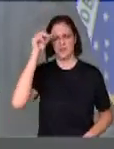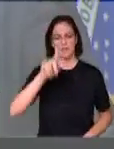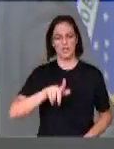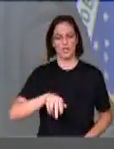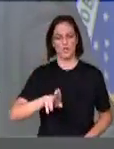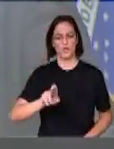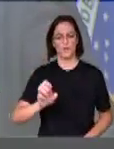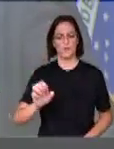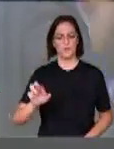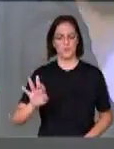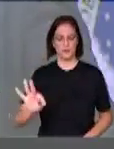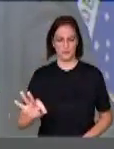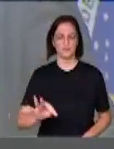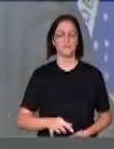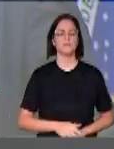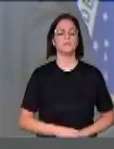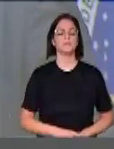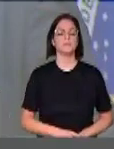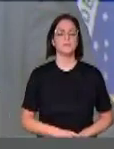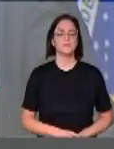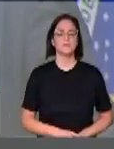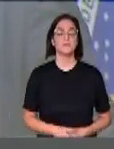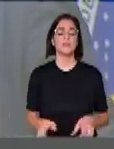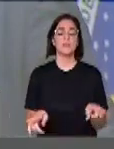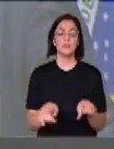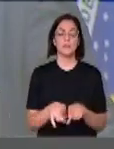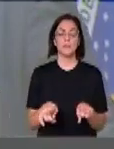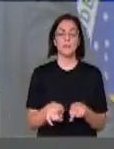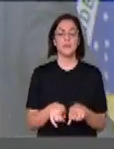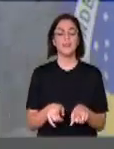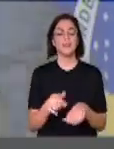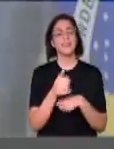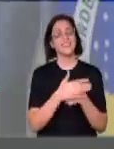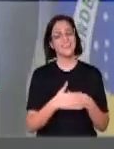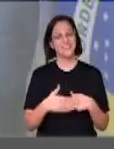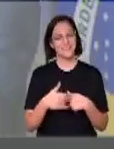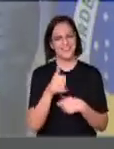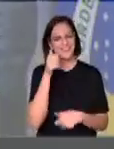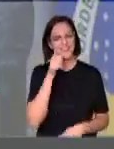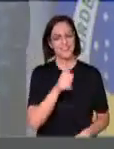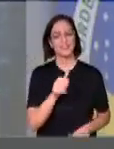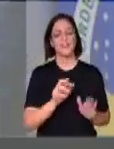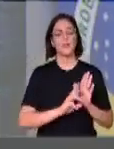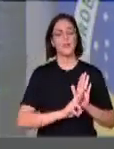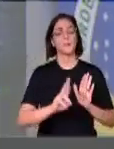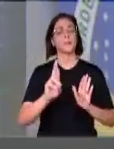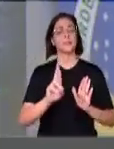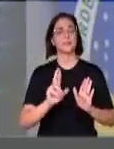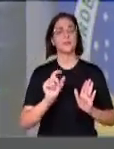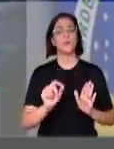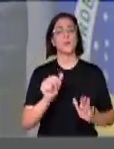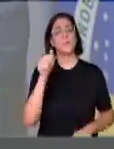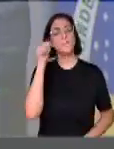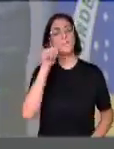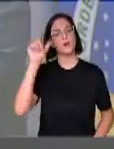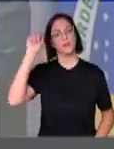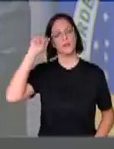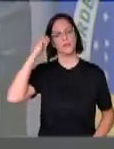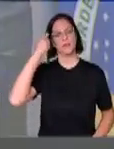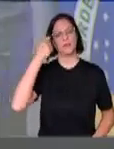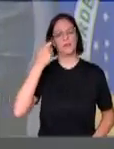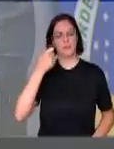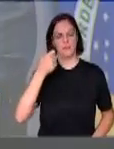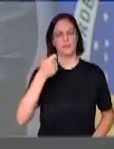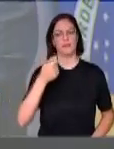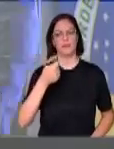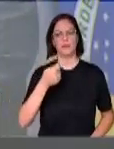Silva, e também da nossa querida representante das mulheres negras de